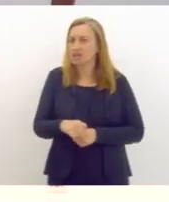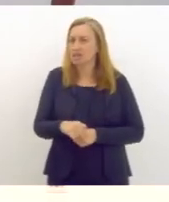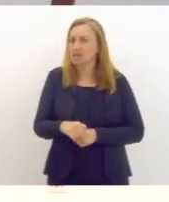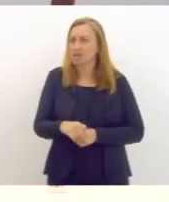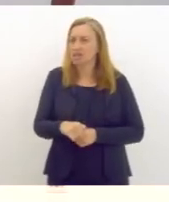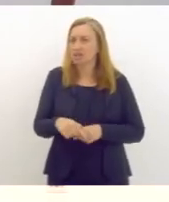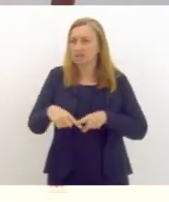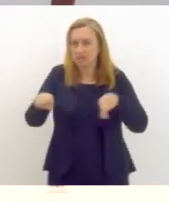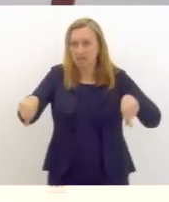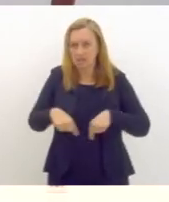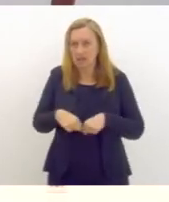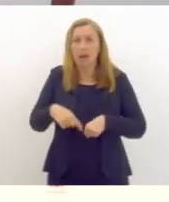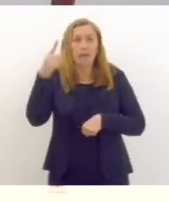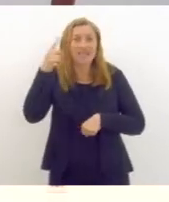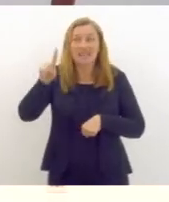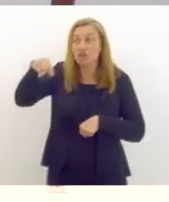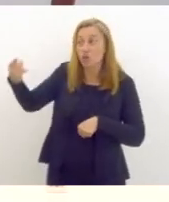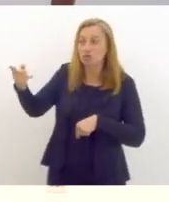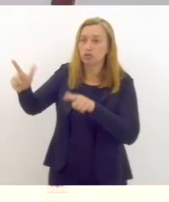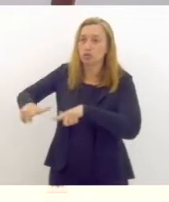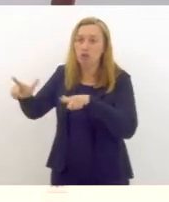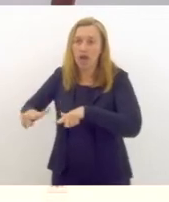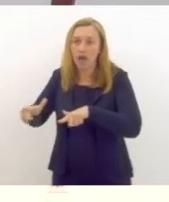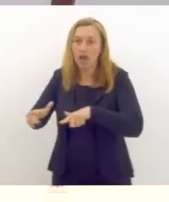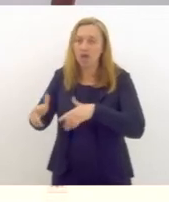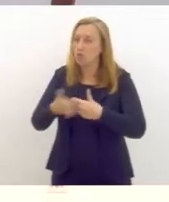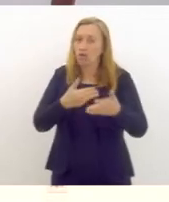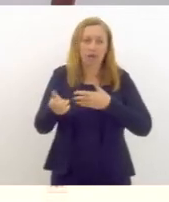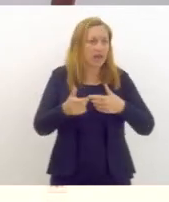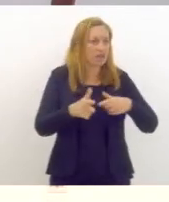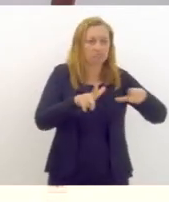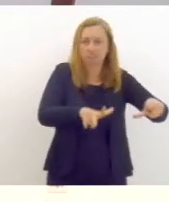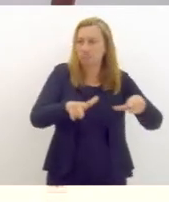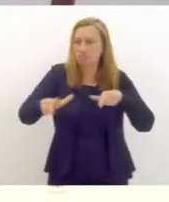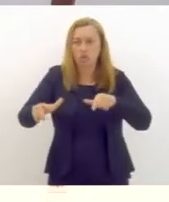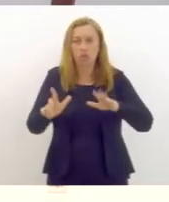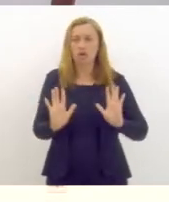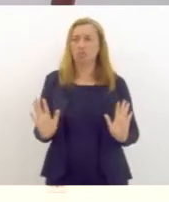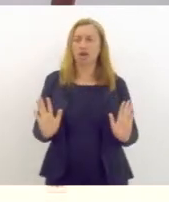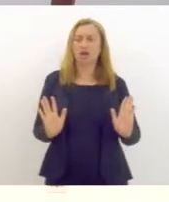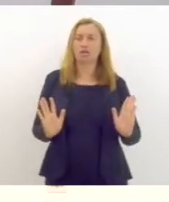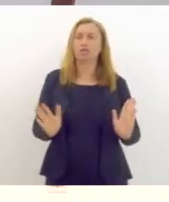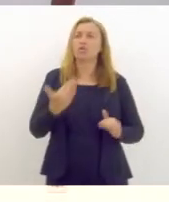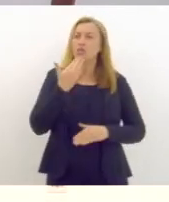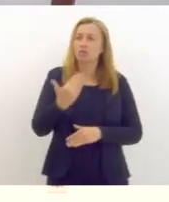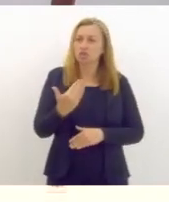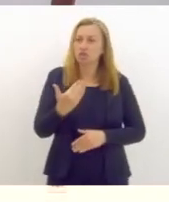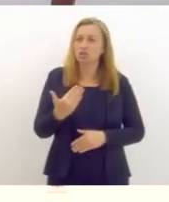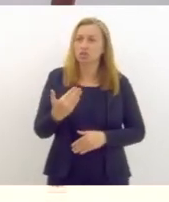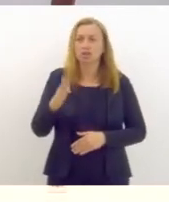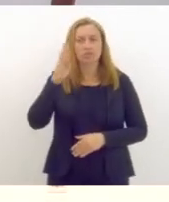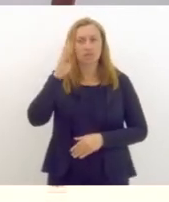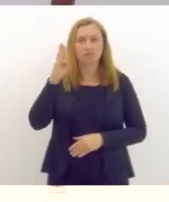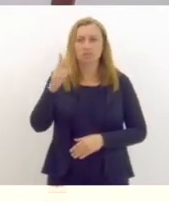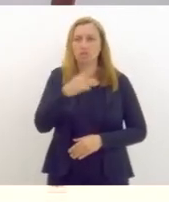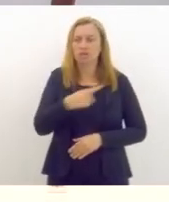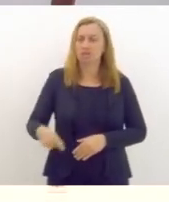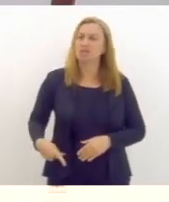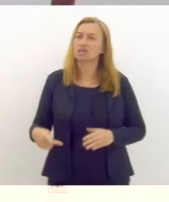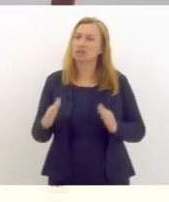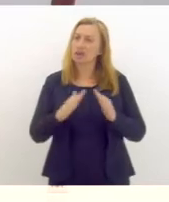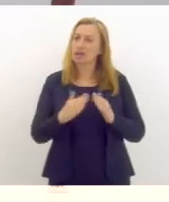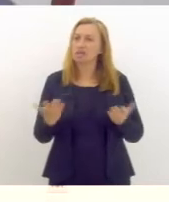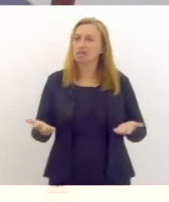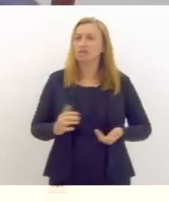a gente pensa em algum lugar faz uma sala aqui qualquer E aí eu vou pedir prioridade para o presidente aqui